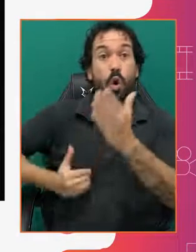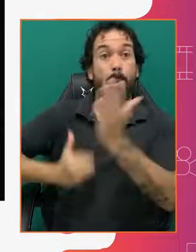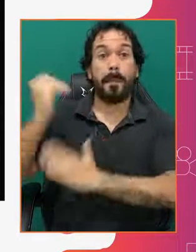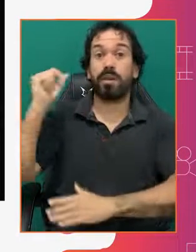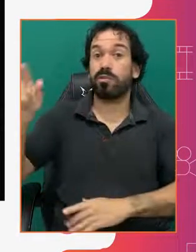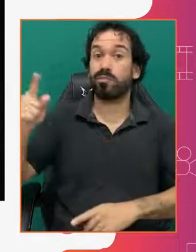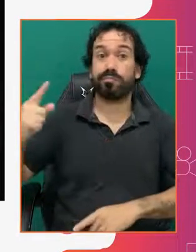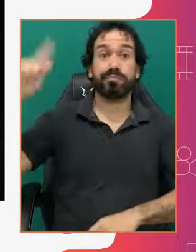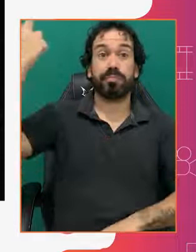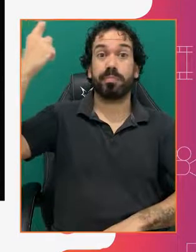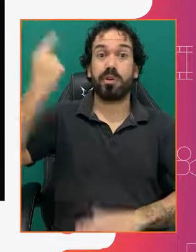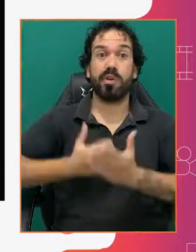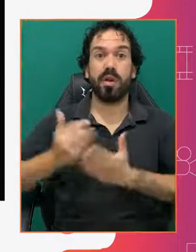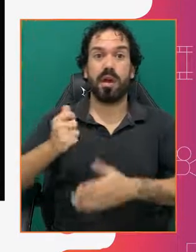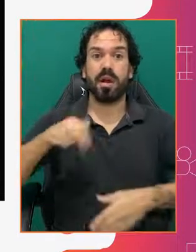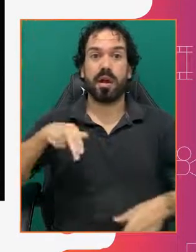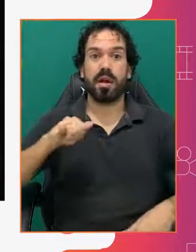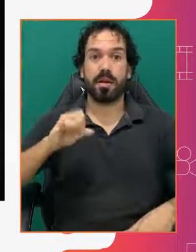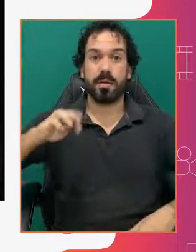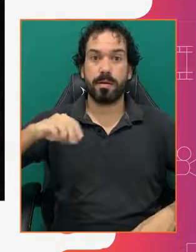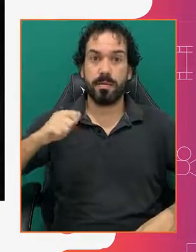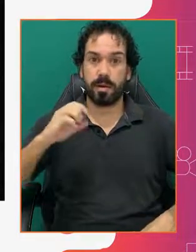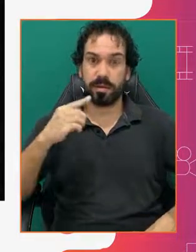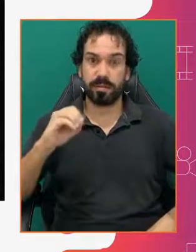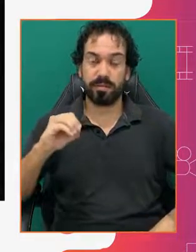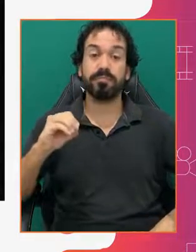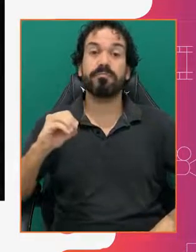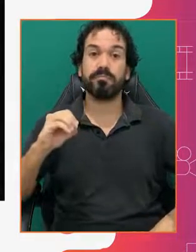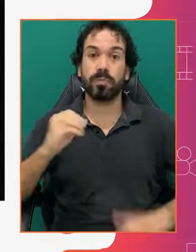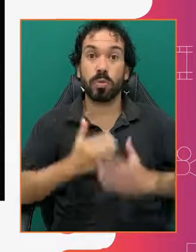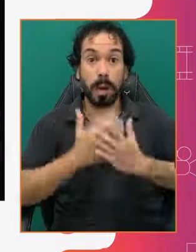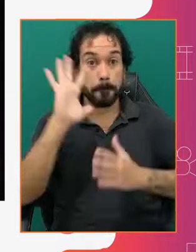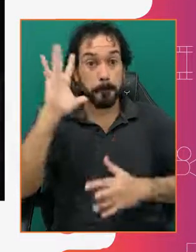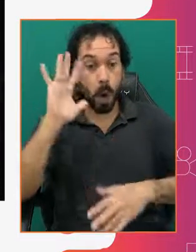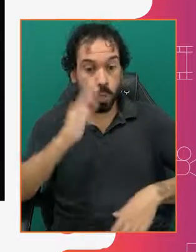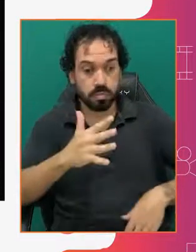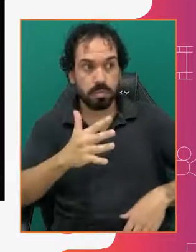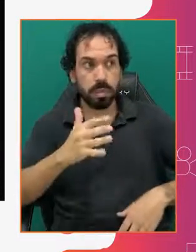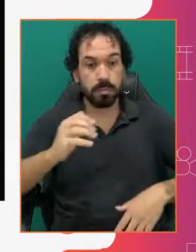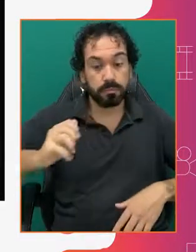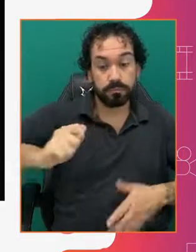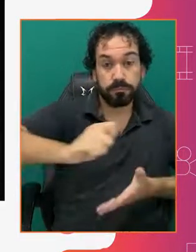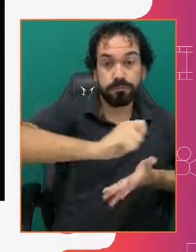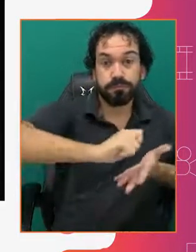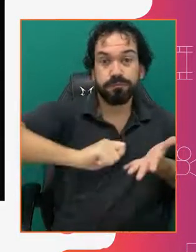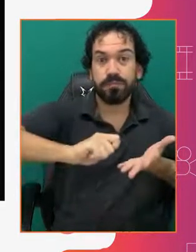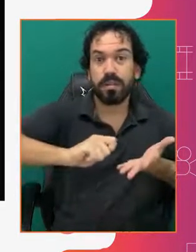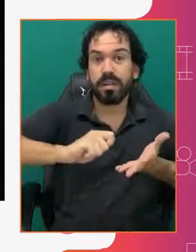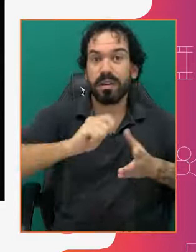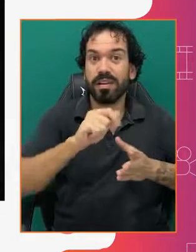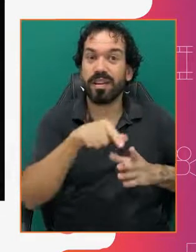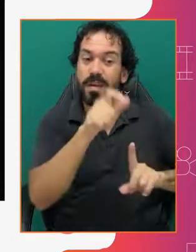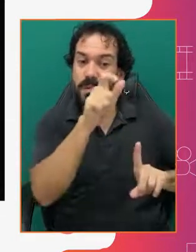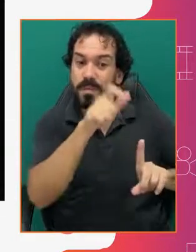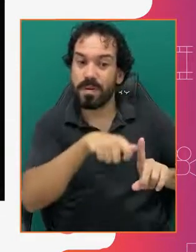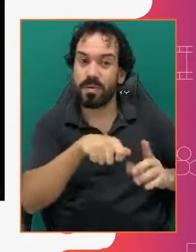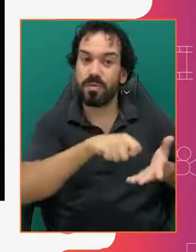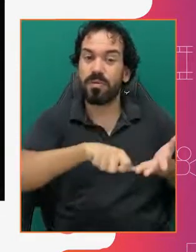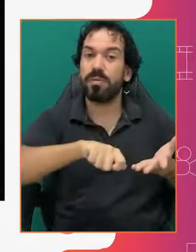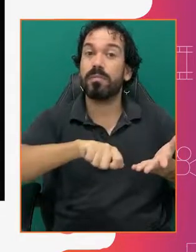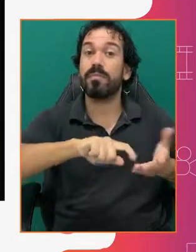animação. A narrativa começa com a mão do artista desenhando um boneco e ele